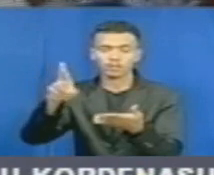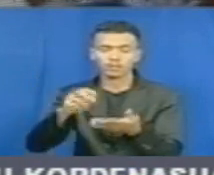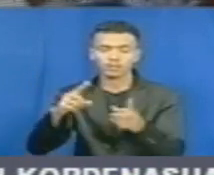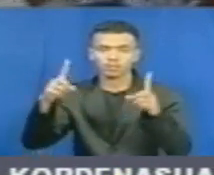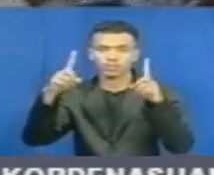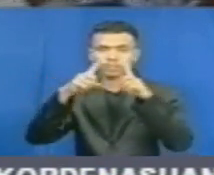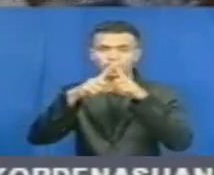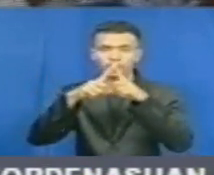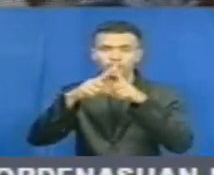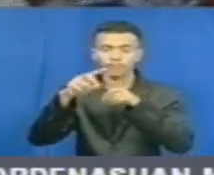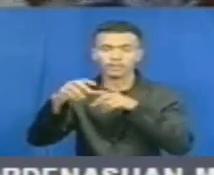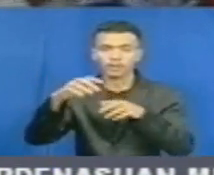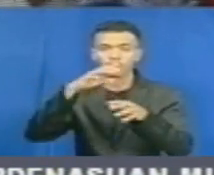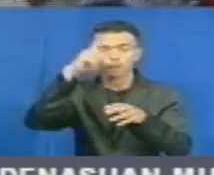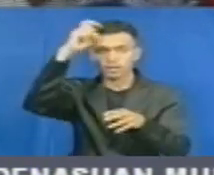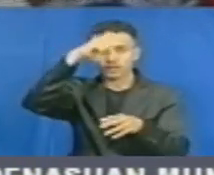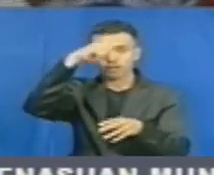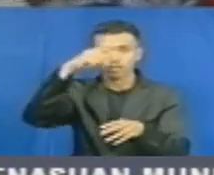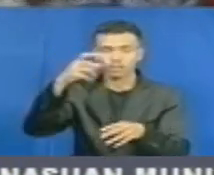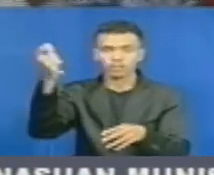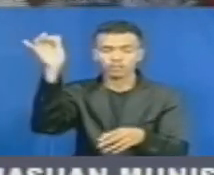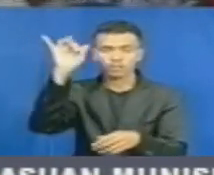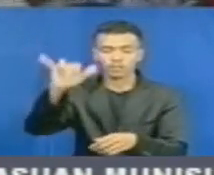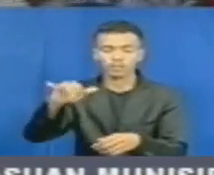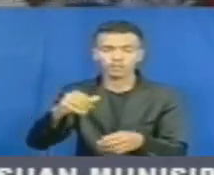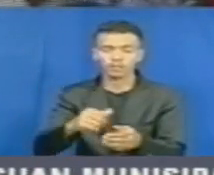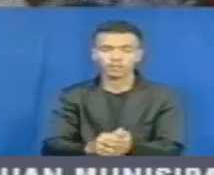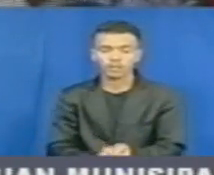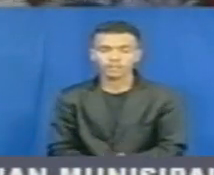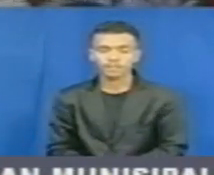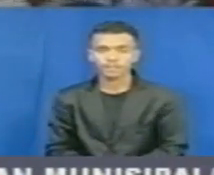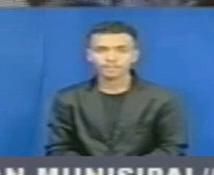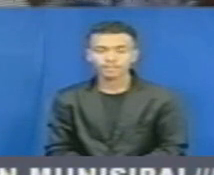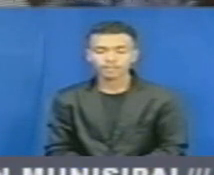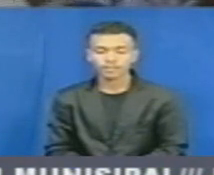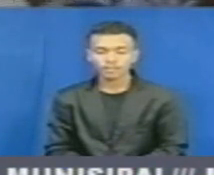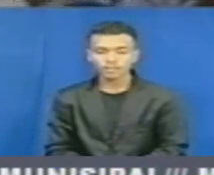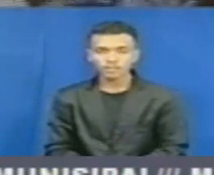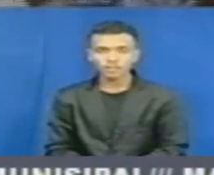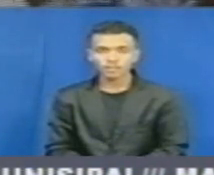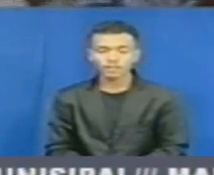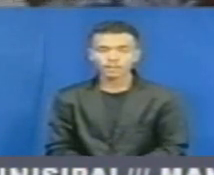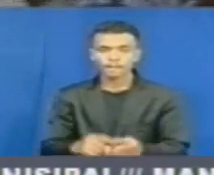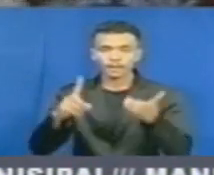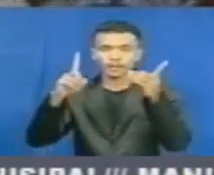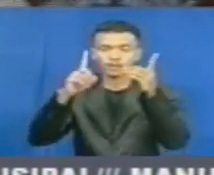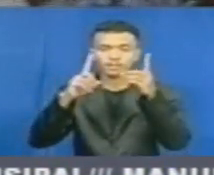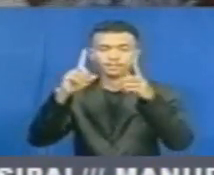ba idoso invalido sira durante sira mai ene iha loron